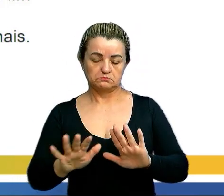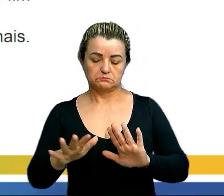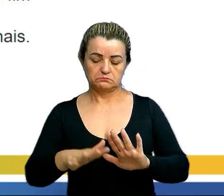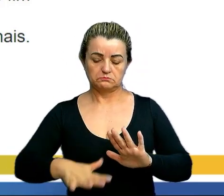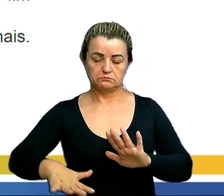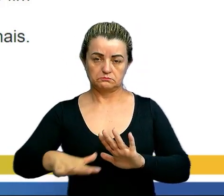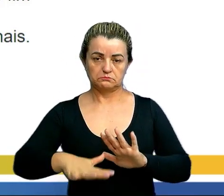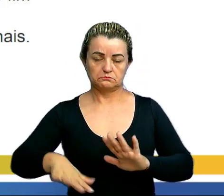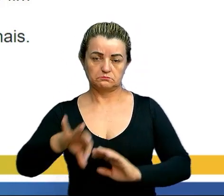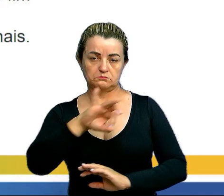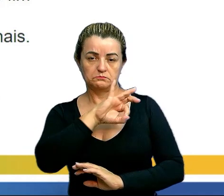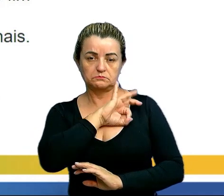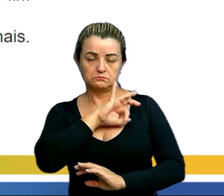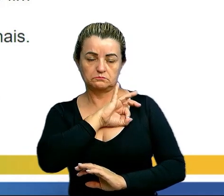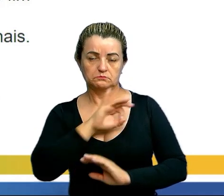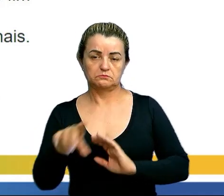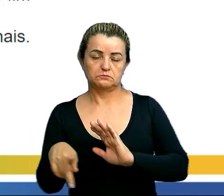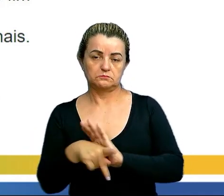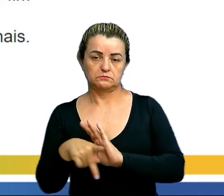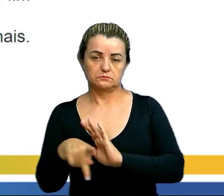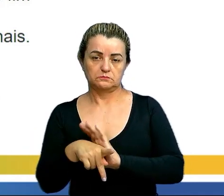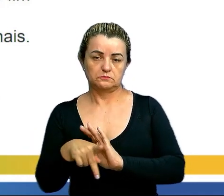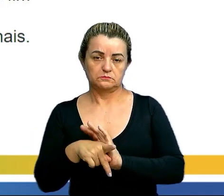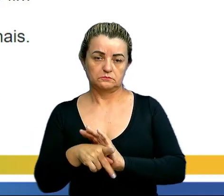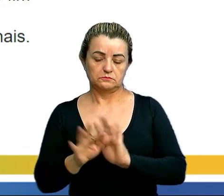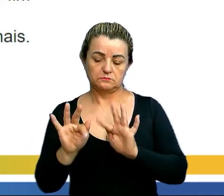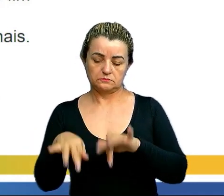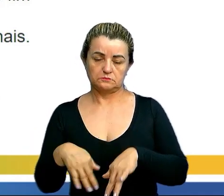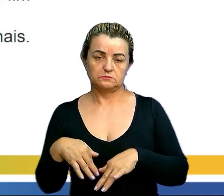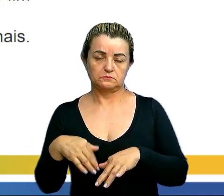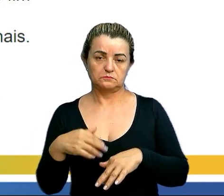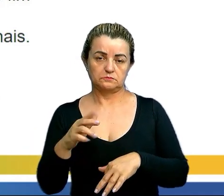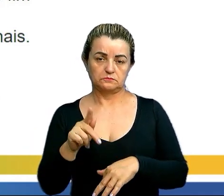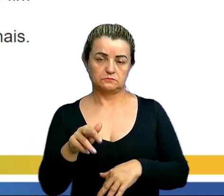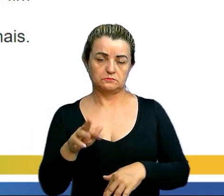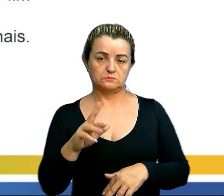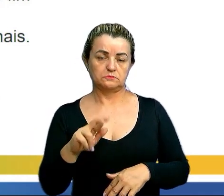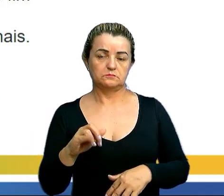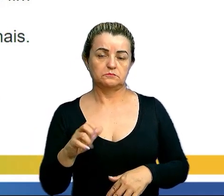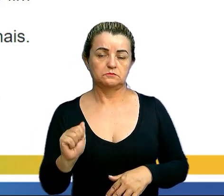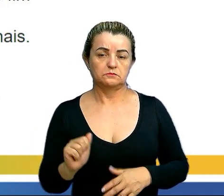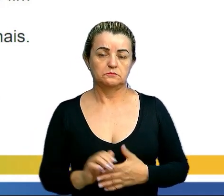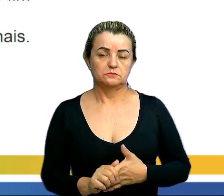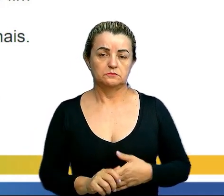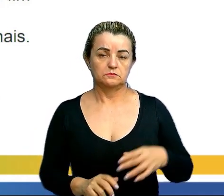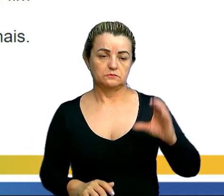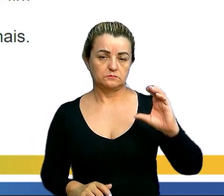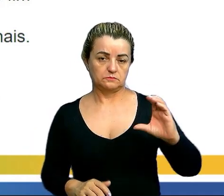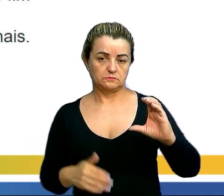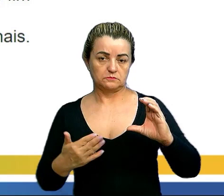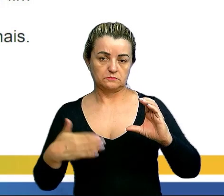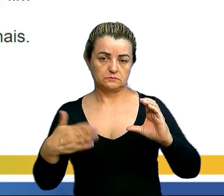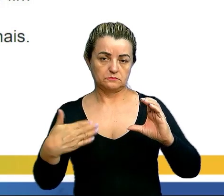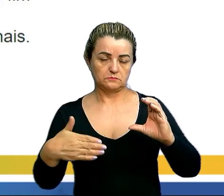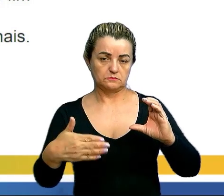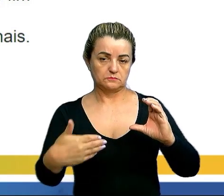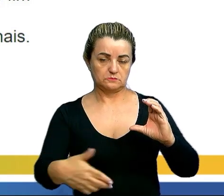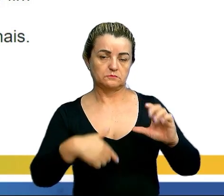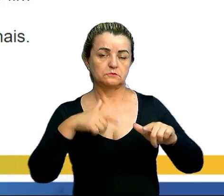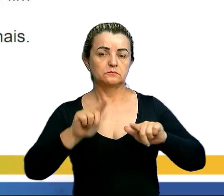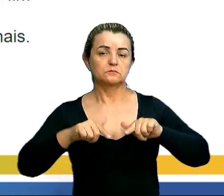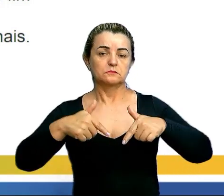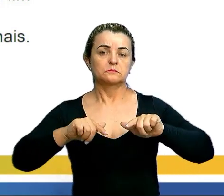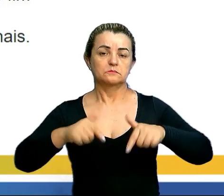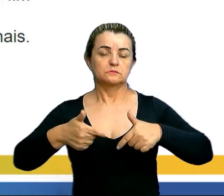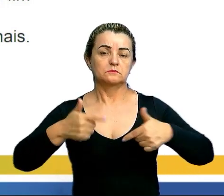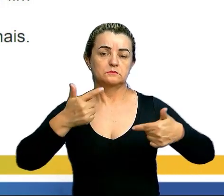militares em áreas específicas desde o fim da Guerra Fria. Na letra C, vai dizer que passou a se dedicar à luta contra